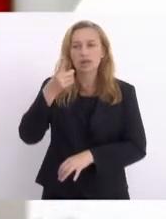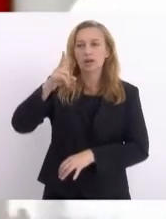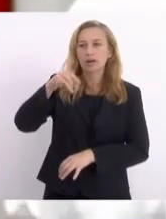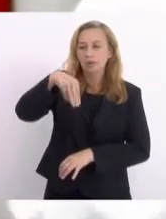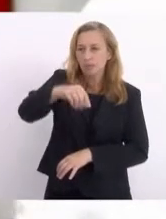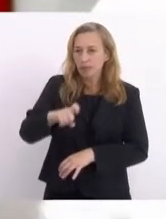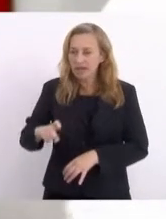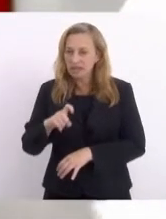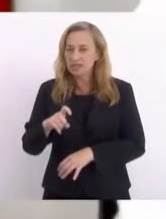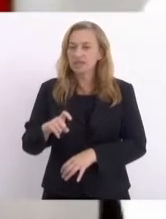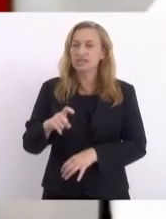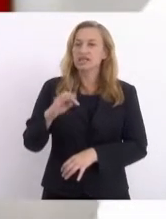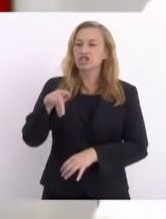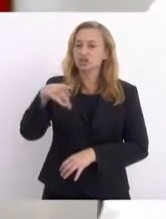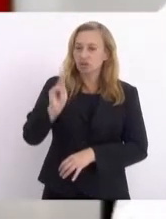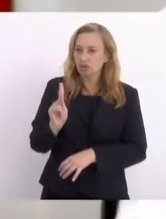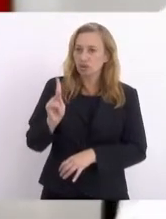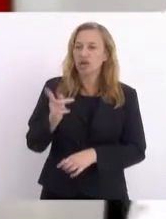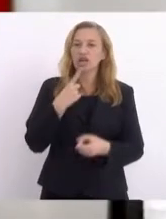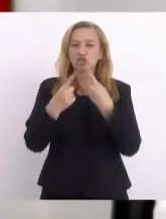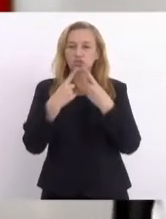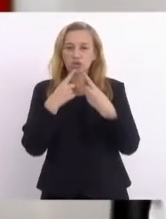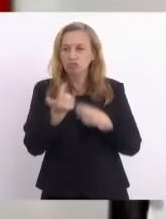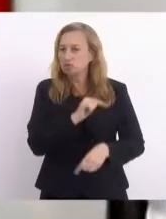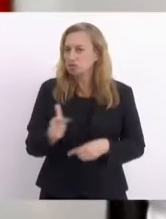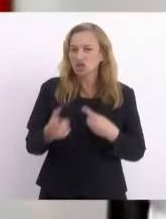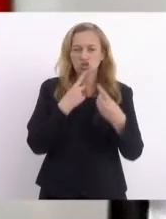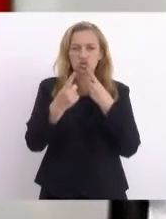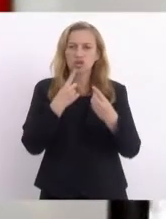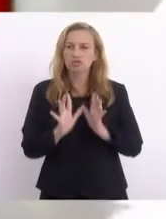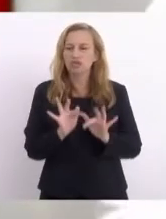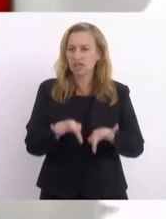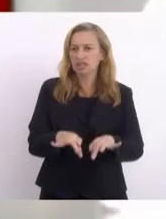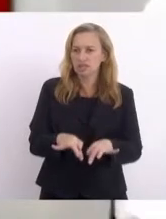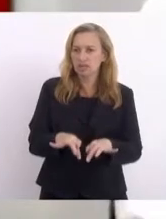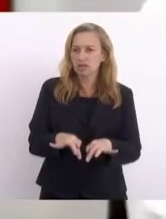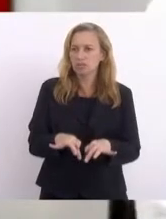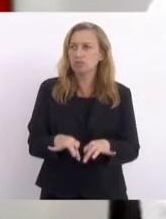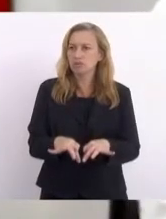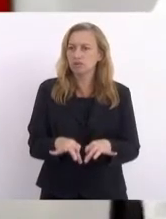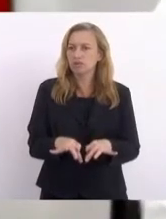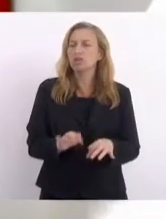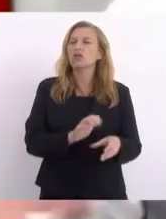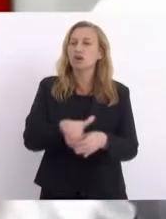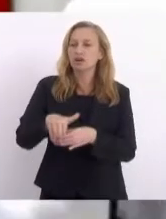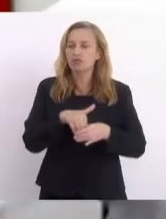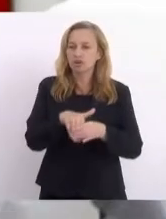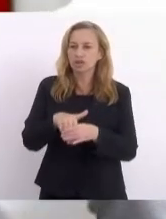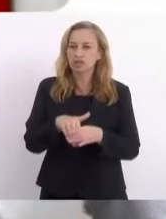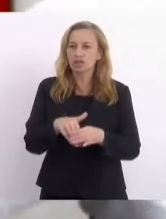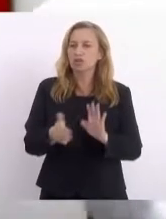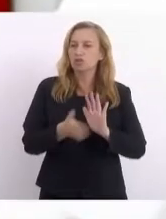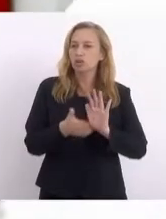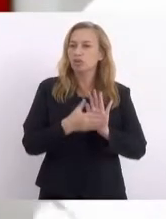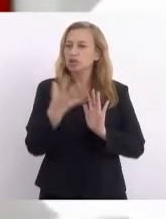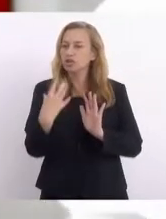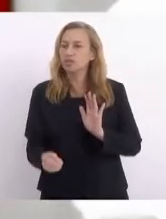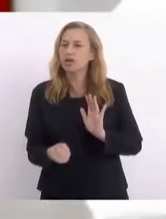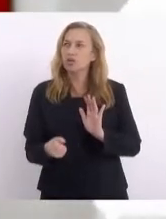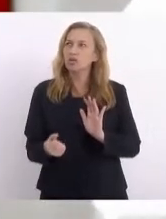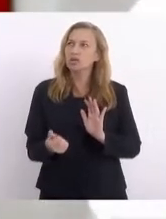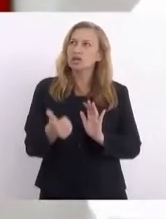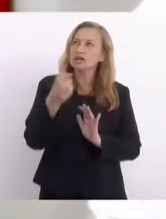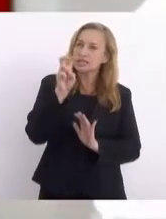e Alexandre Knopó. Em discussão. Não havendo que queira discutir, encerrada a discussão. Em votação, a presente proposta